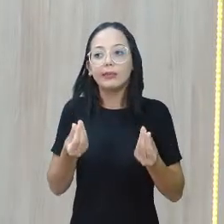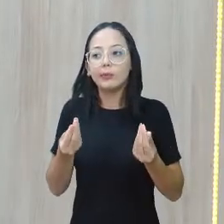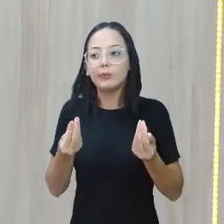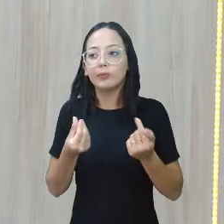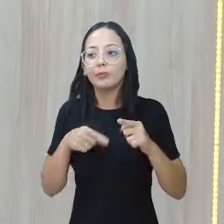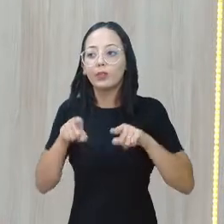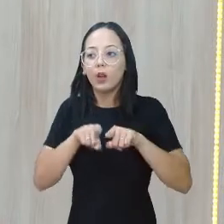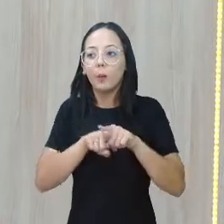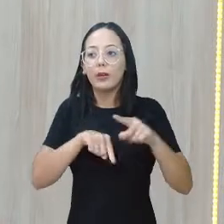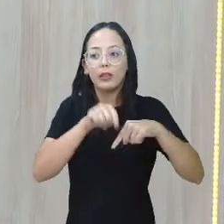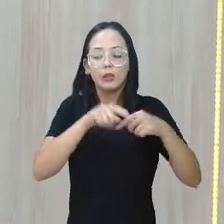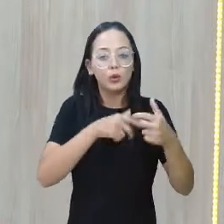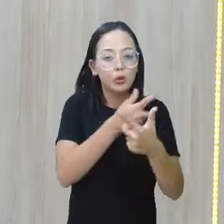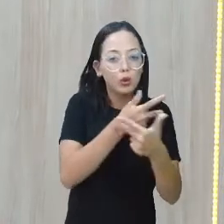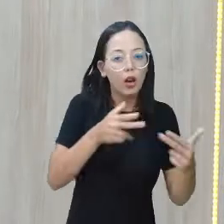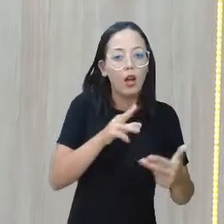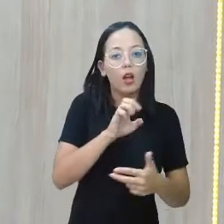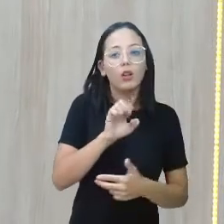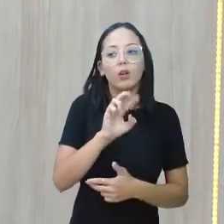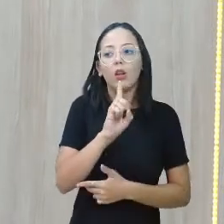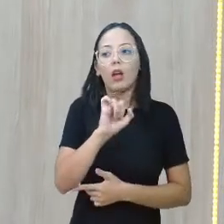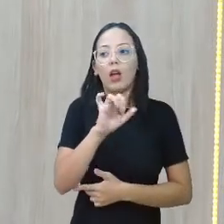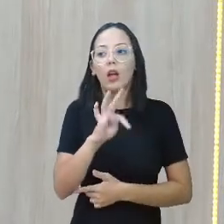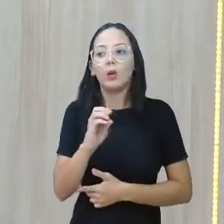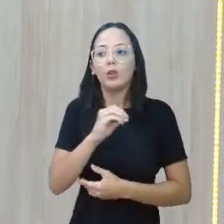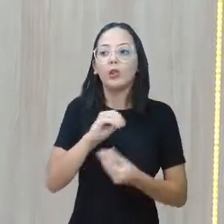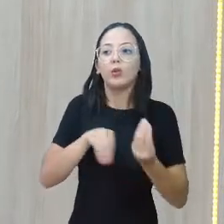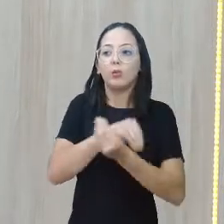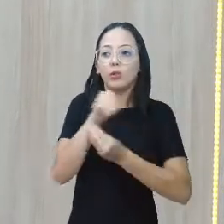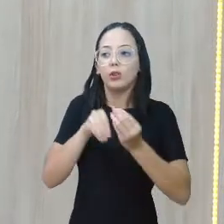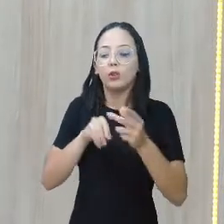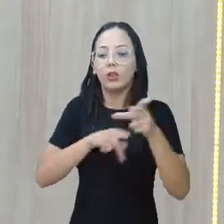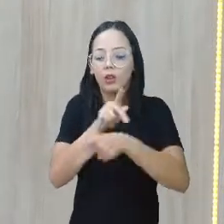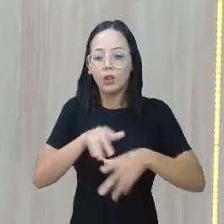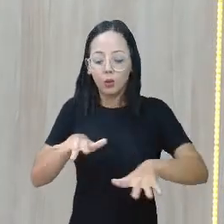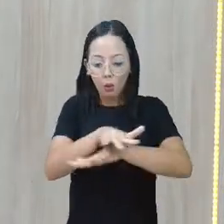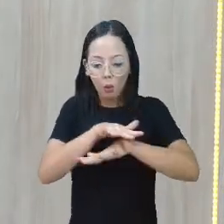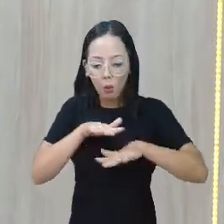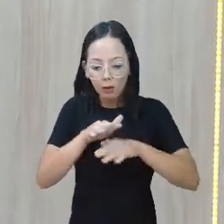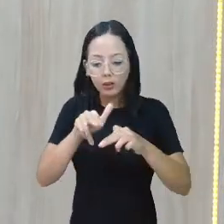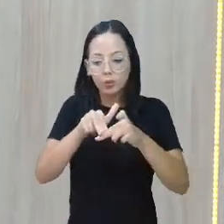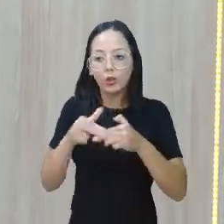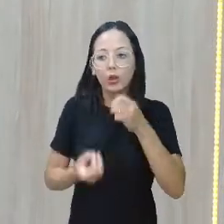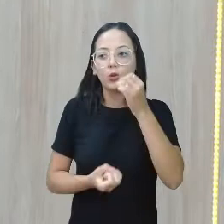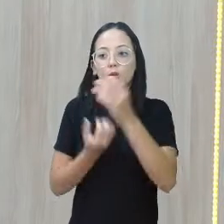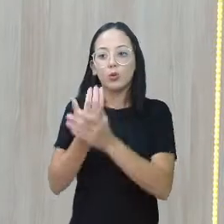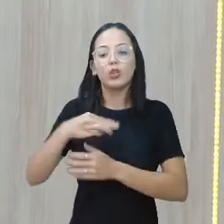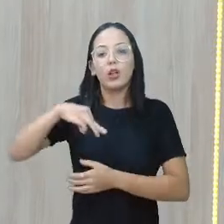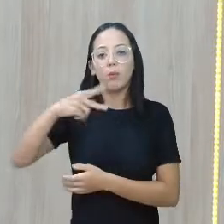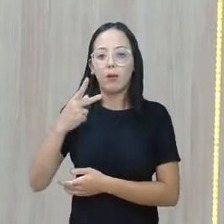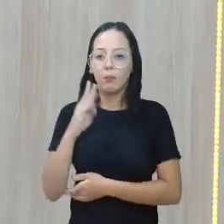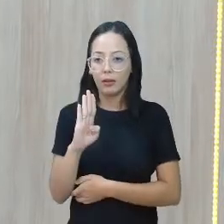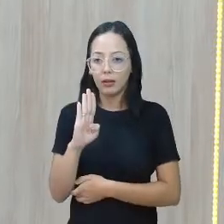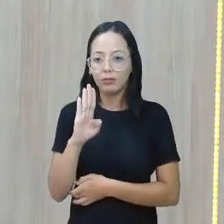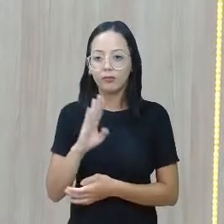instrumentos eruditos, com instrumentos populares, e eis que surge a MPB.